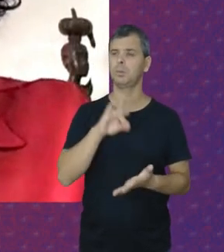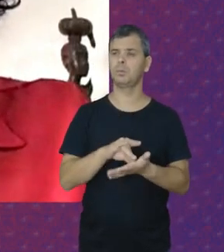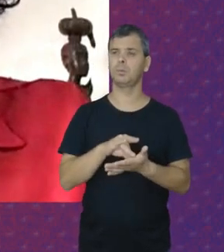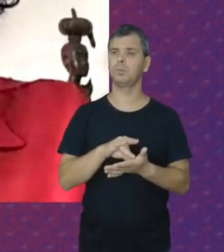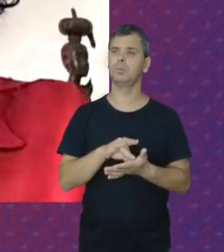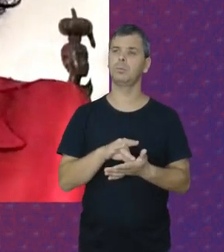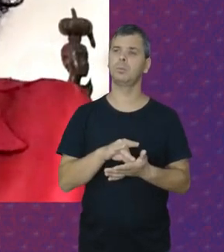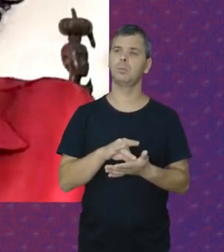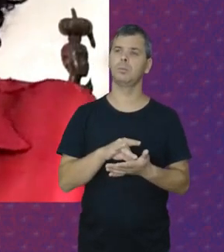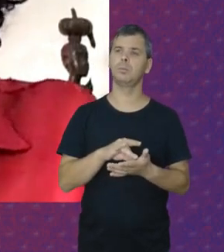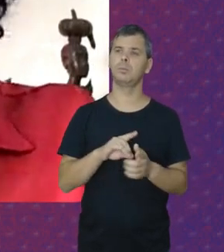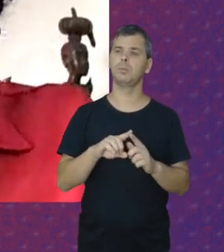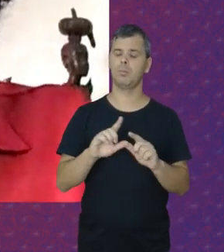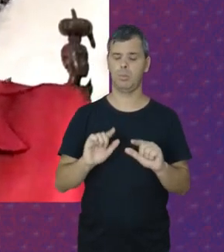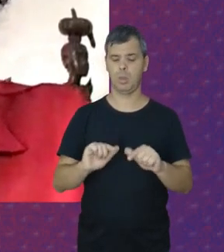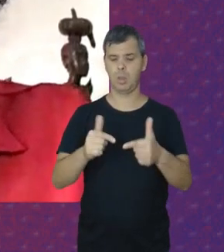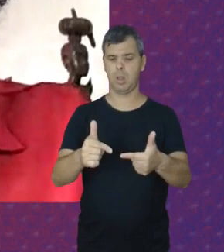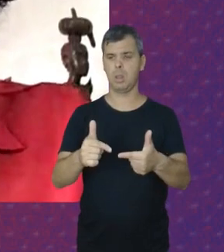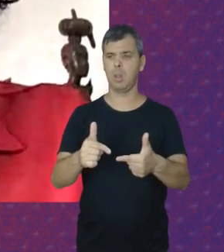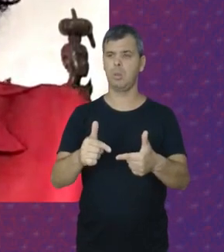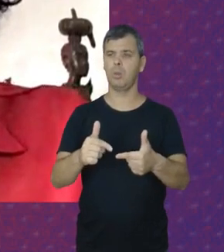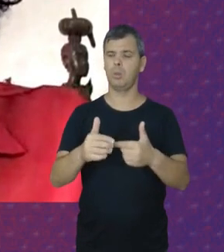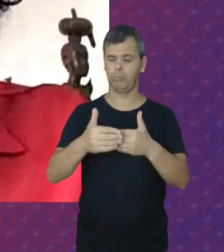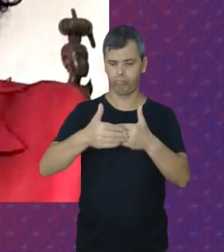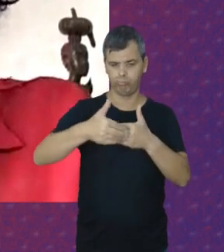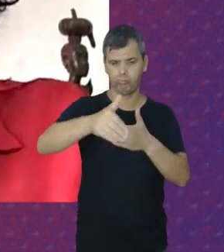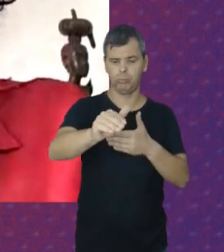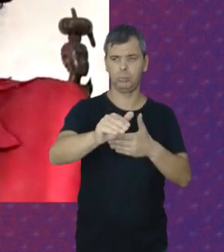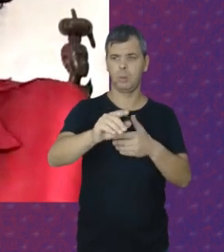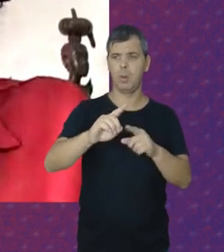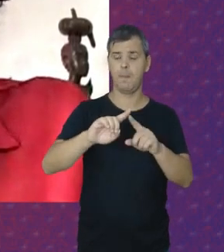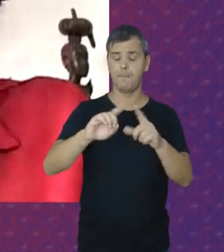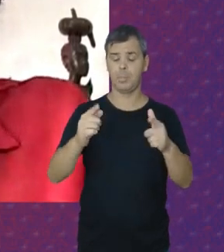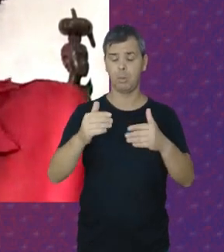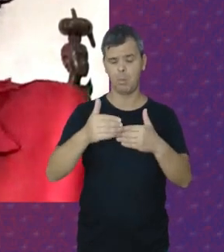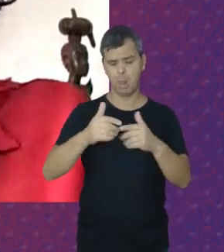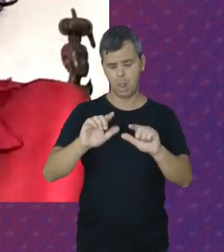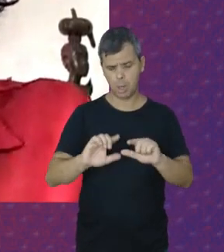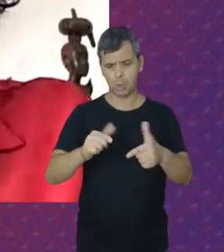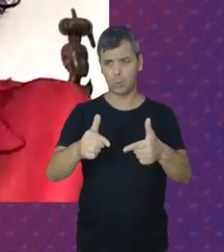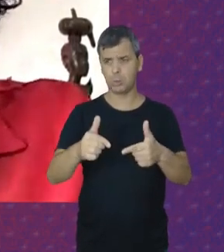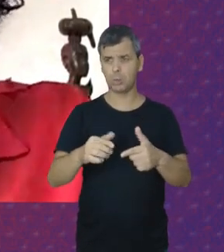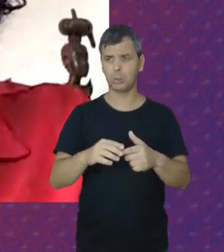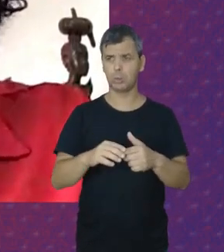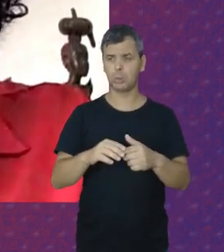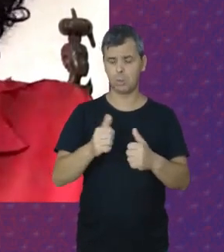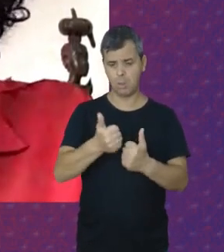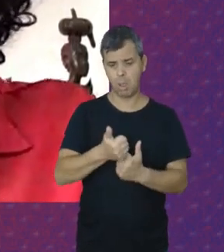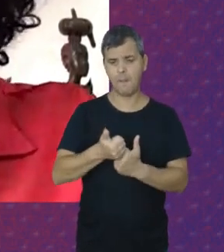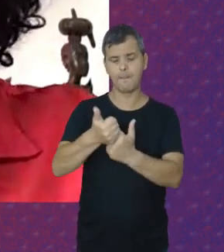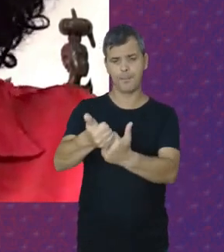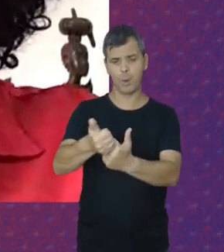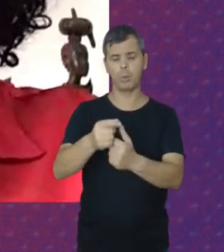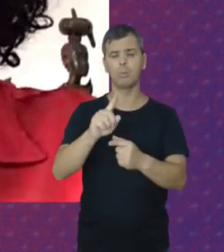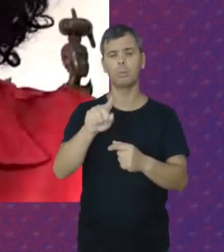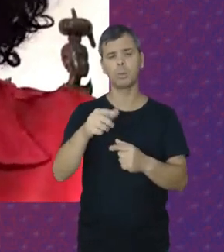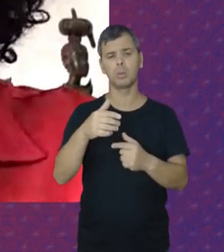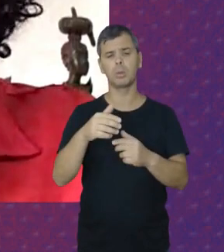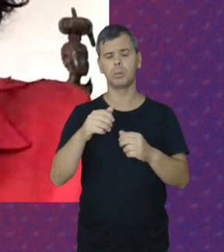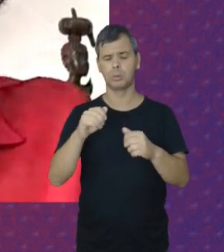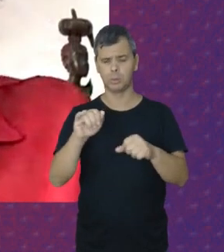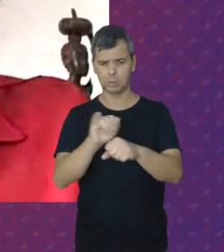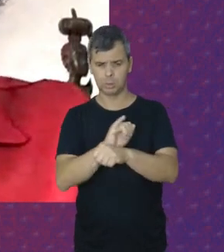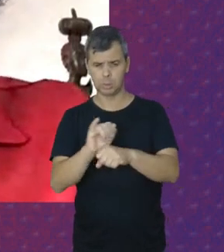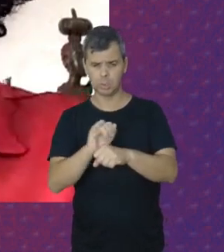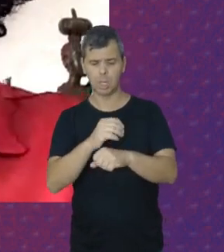realmente uma luta pela frente, mas é uma luta que vai encontrar apoio nas